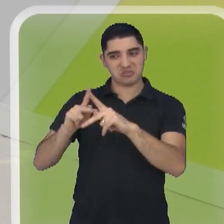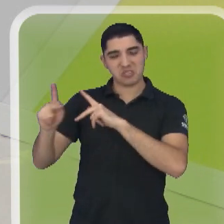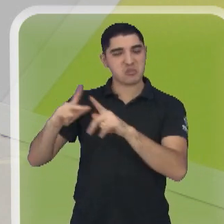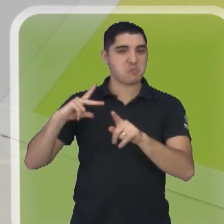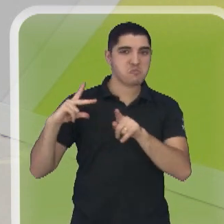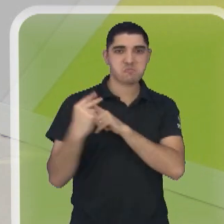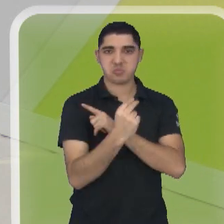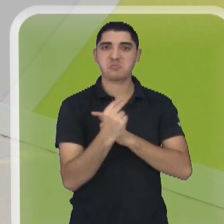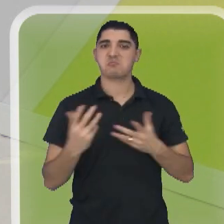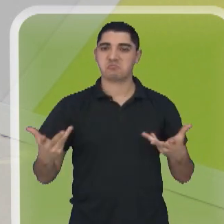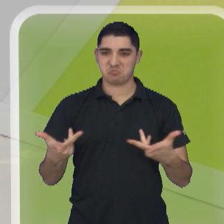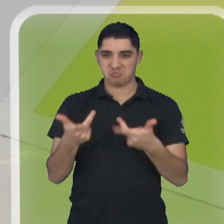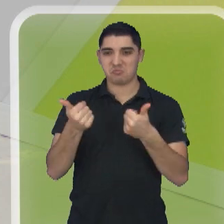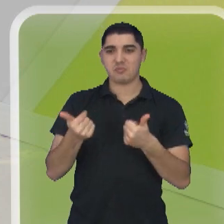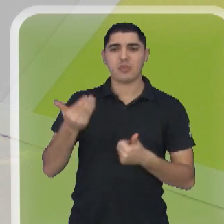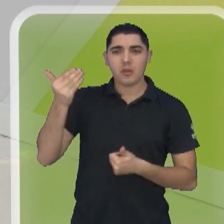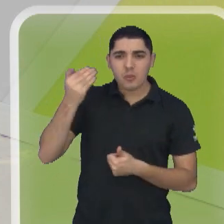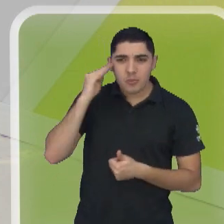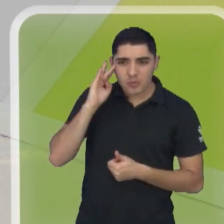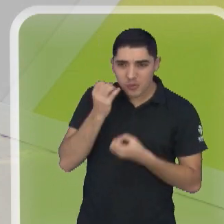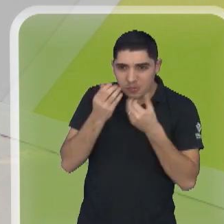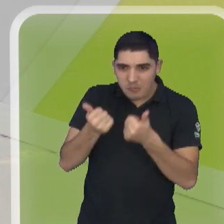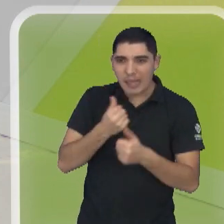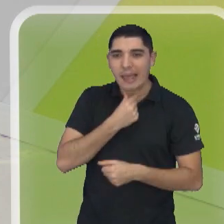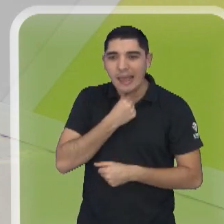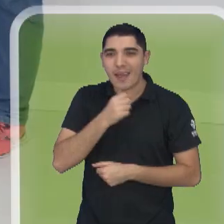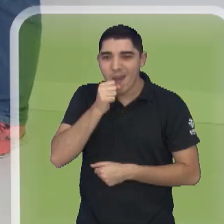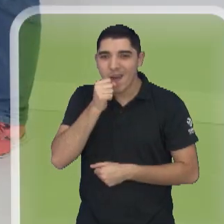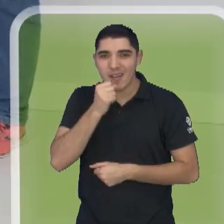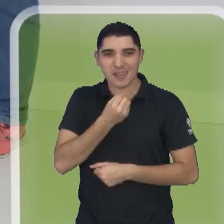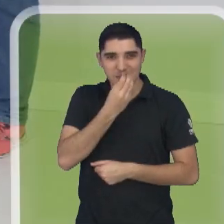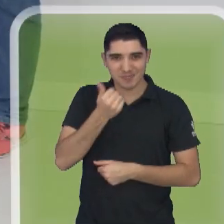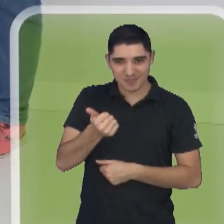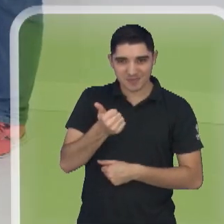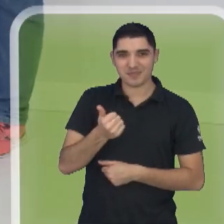que foi bem demais. Brunão, tá bem, Brunão? Tá tudo certo? Calma, Brunão.